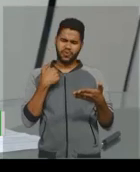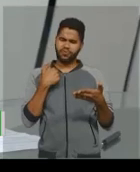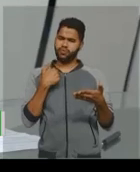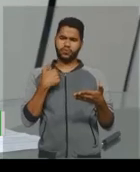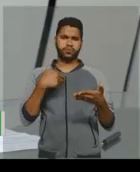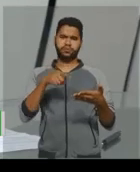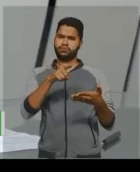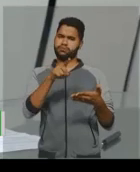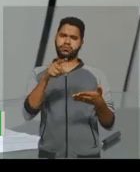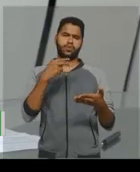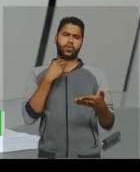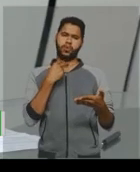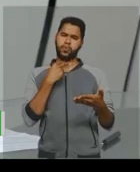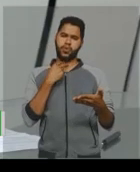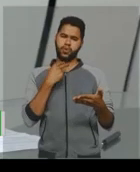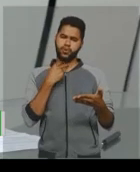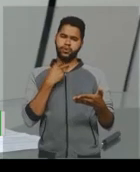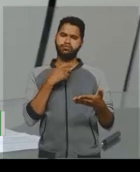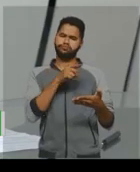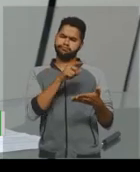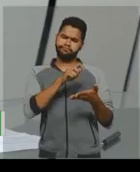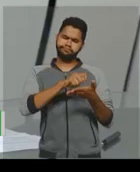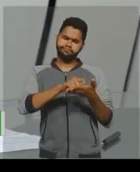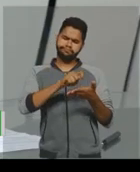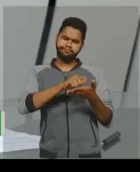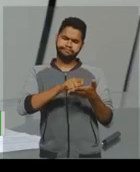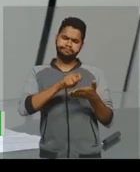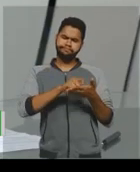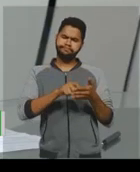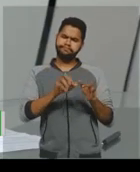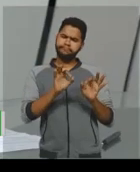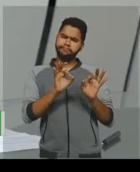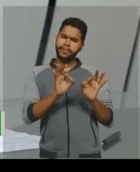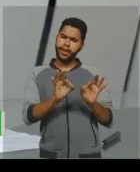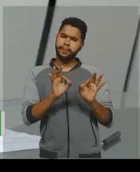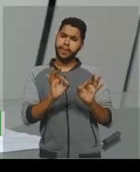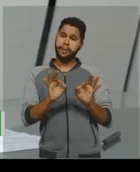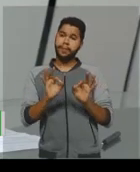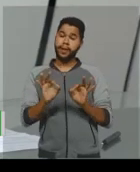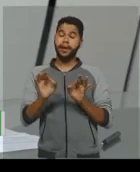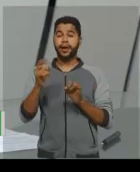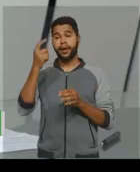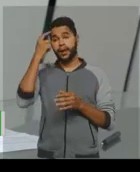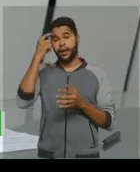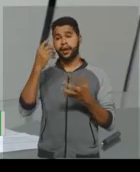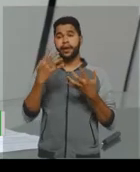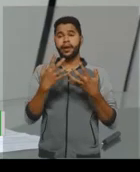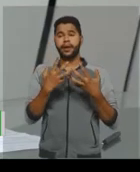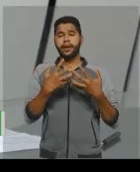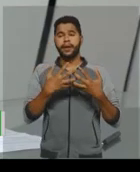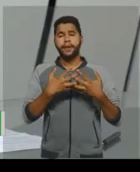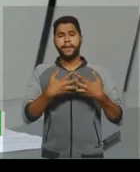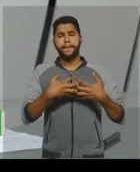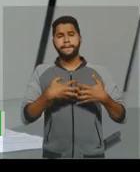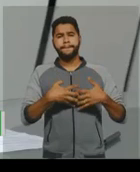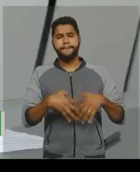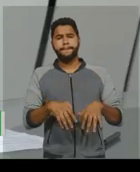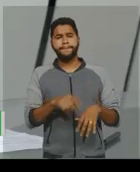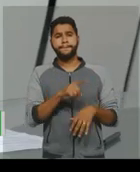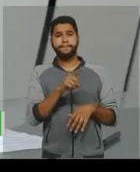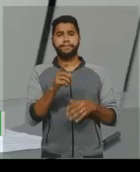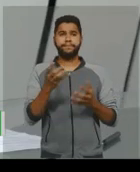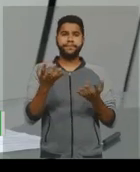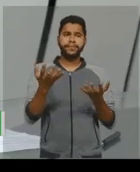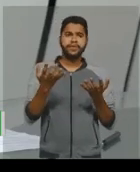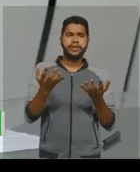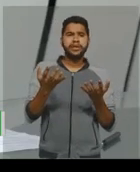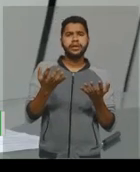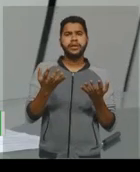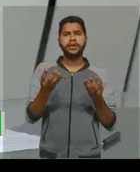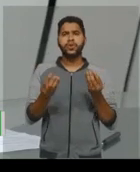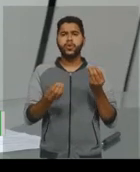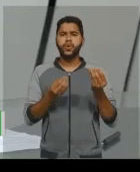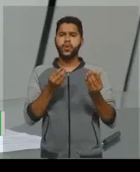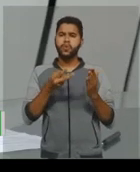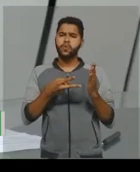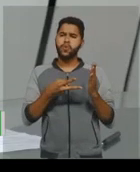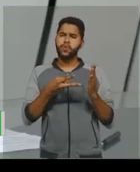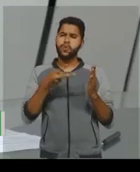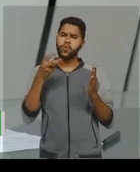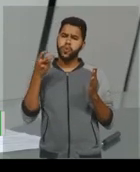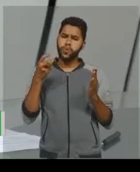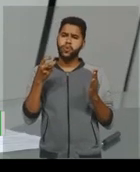Jamais. E esta reflexão, esse pensar no que você quis dizer, essa